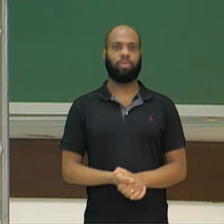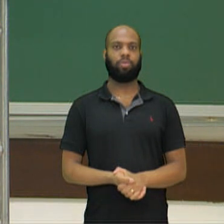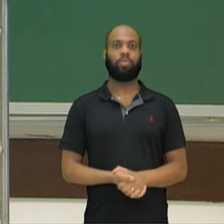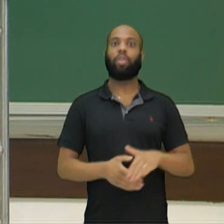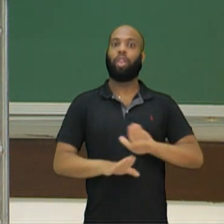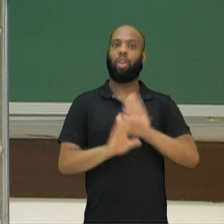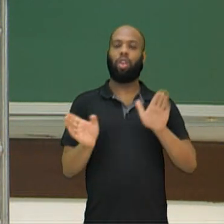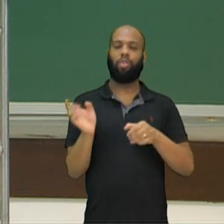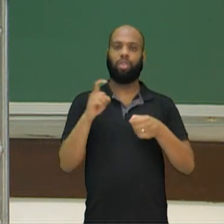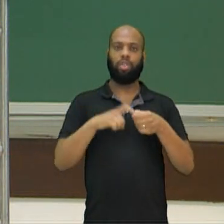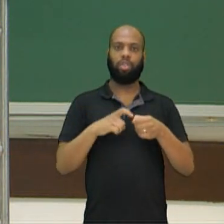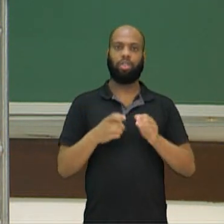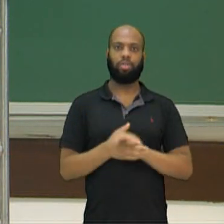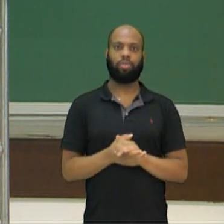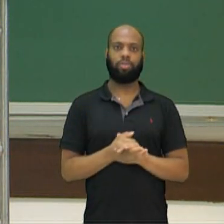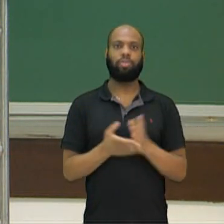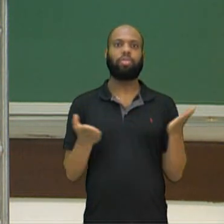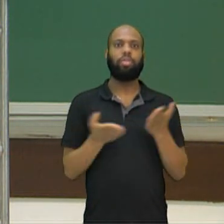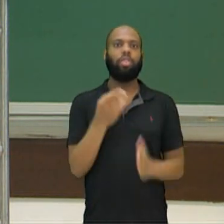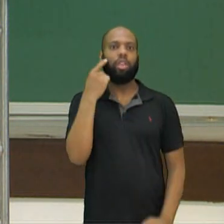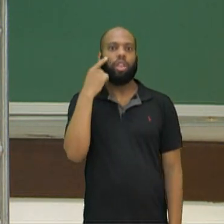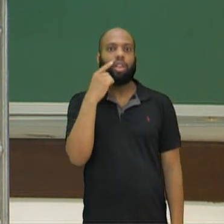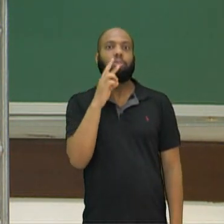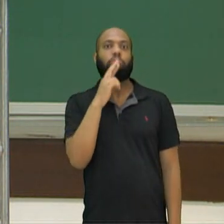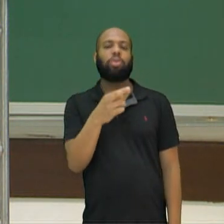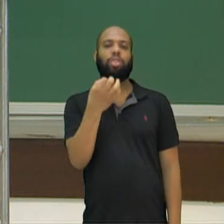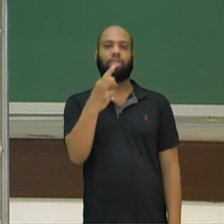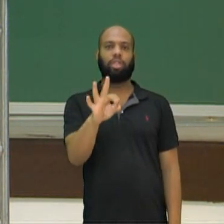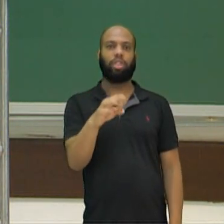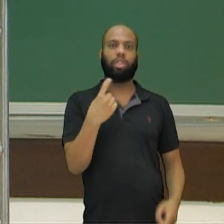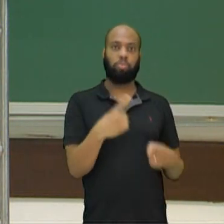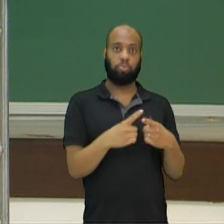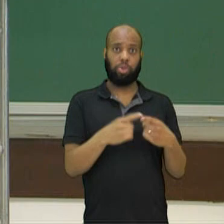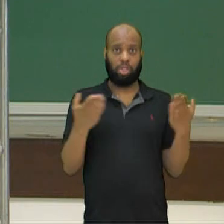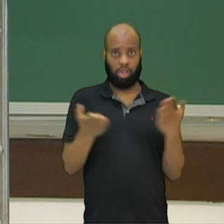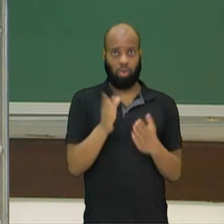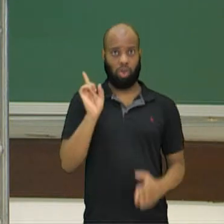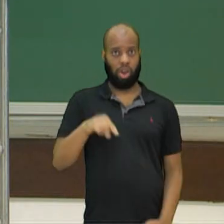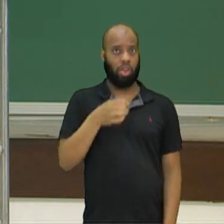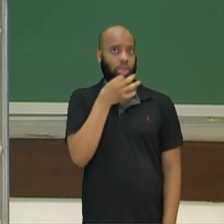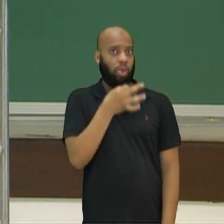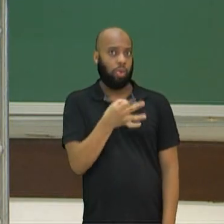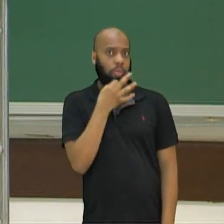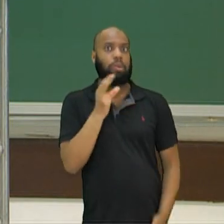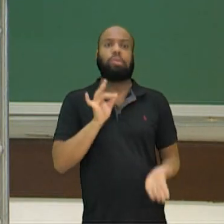Olá, voltamos. Vamos ver a resposta. Lembrando sempre que é uma sugestão de resposta.